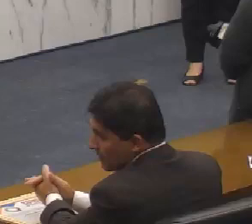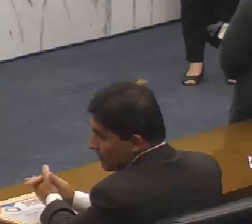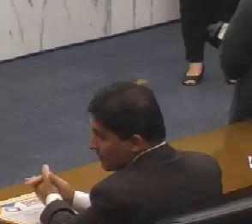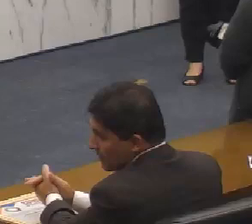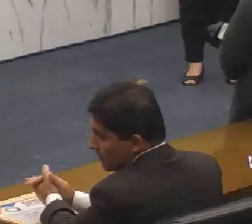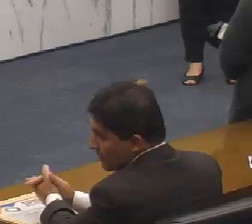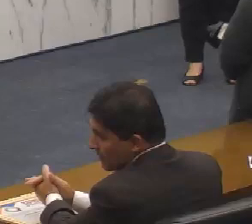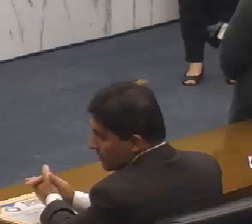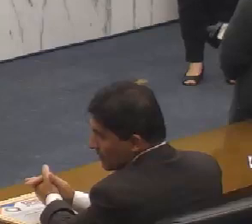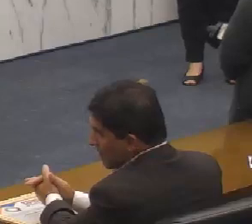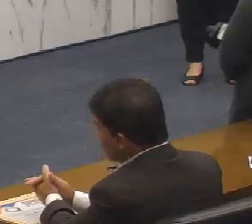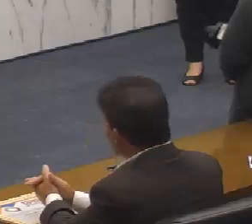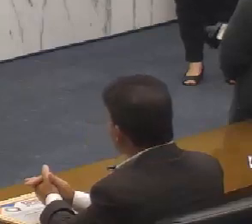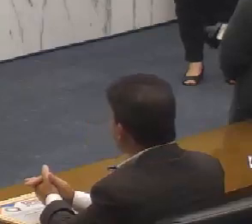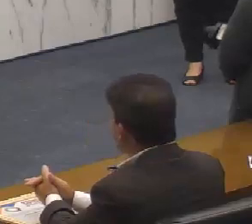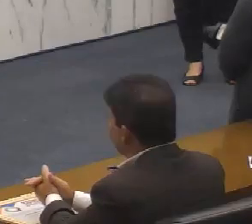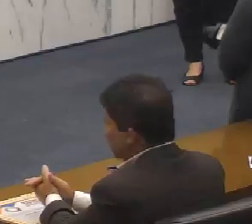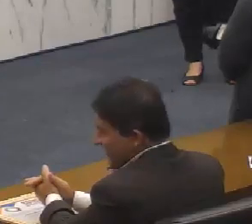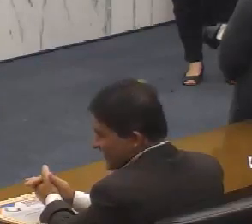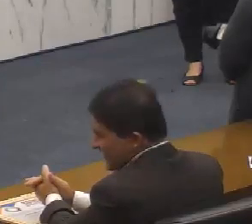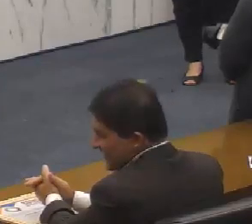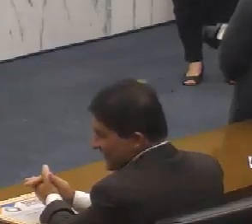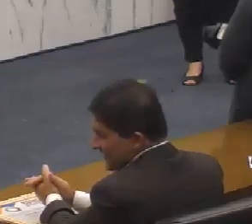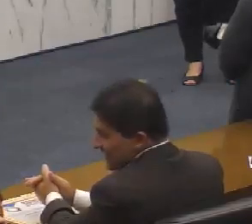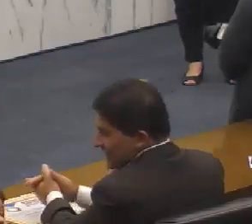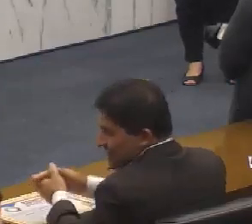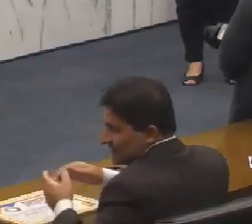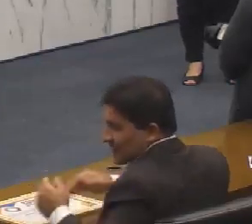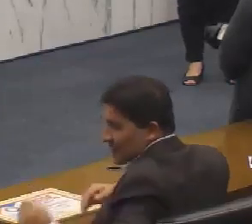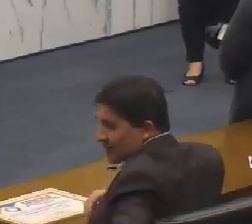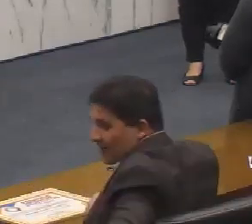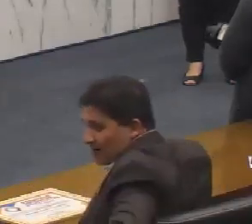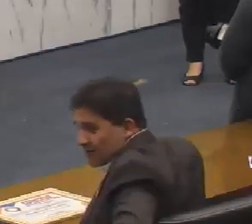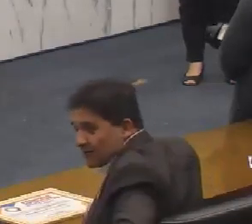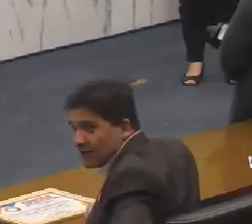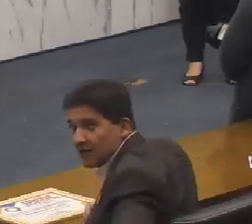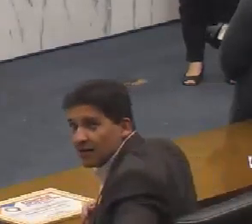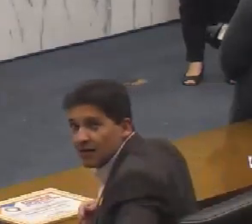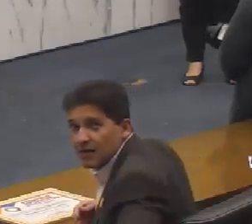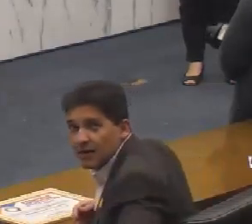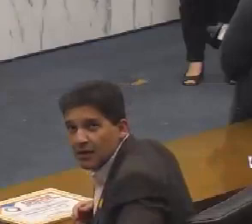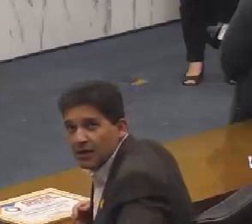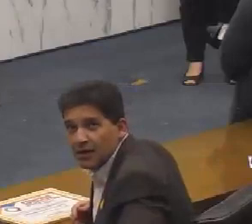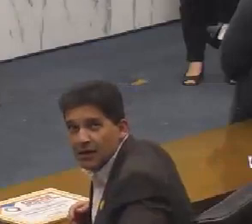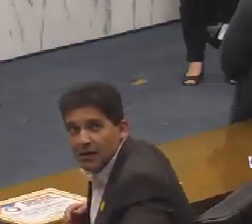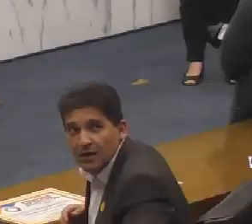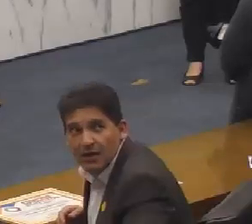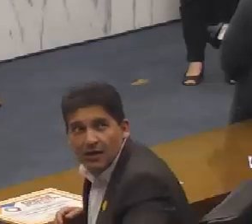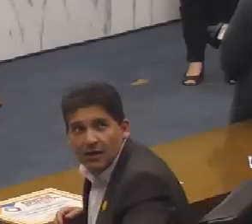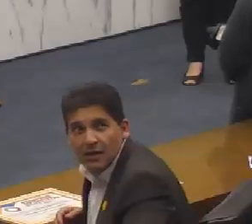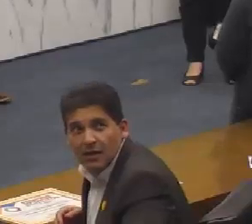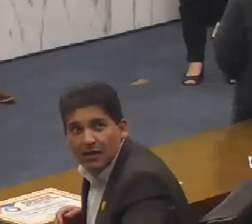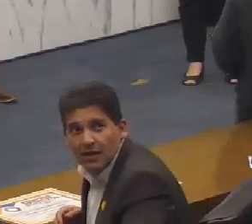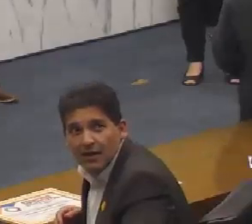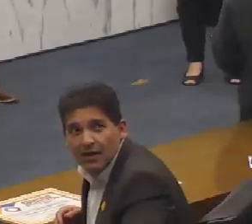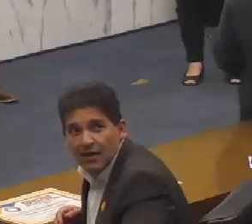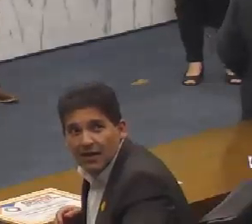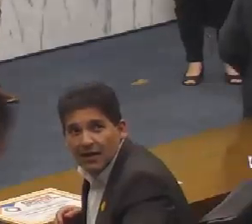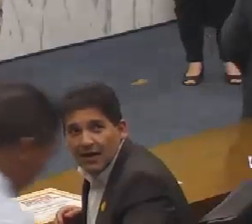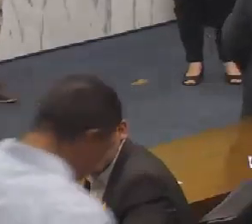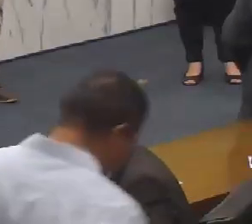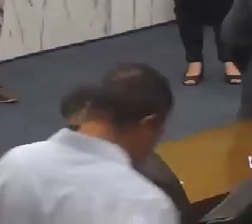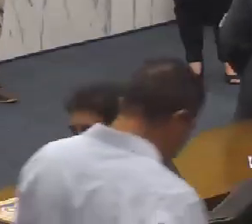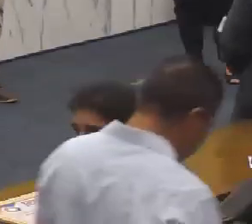Não é sobre tudo que o seu dinheiro é capaz de comprar. E sim sobre cada momento, sorriso a